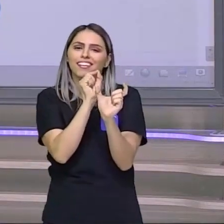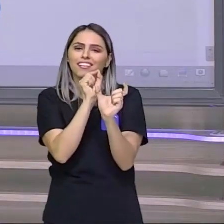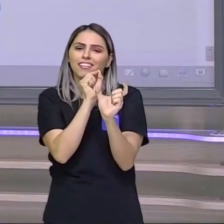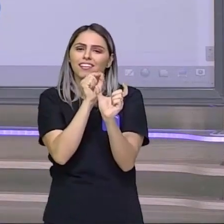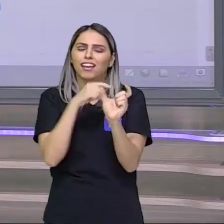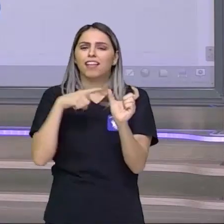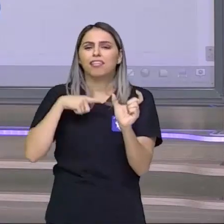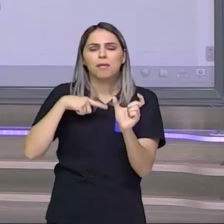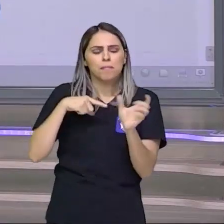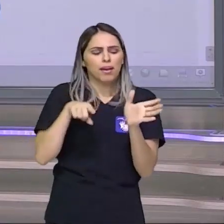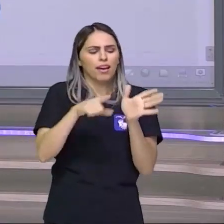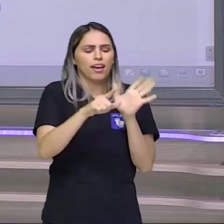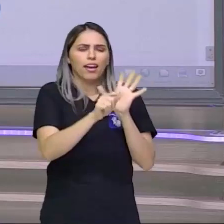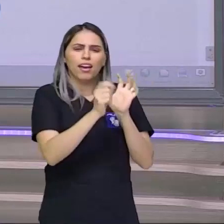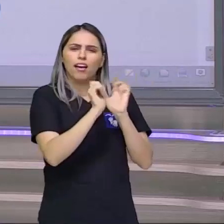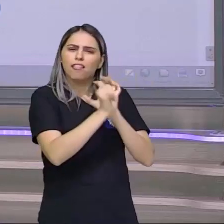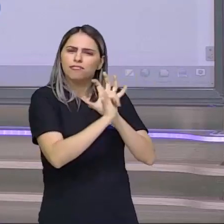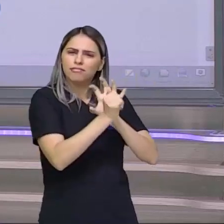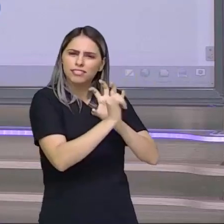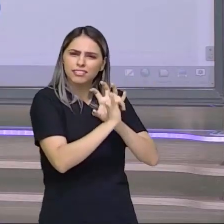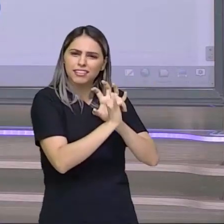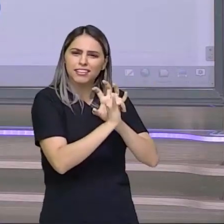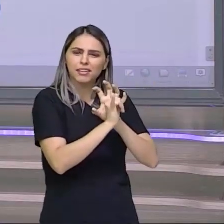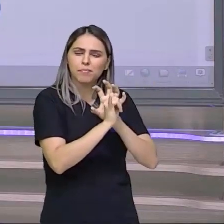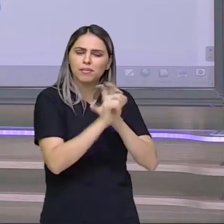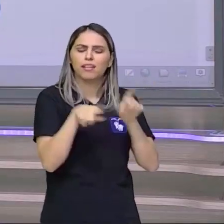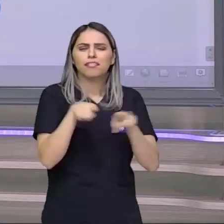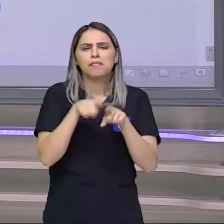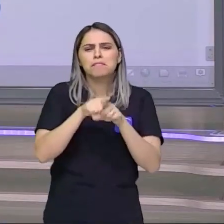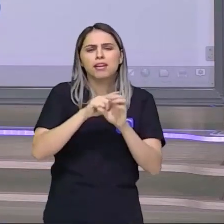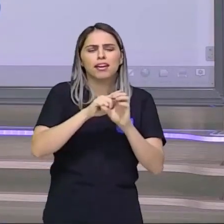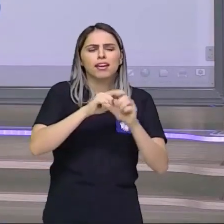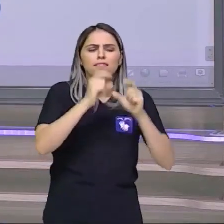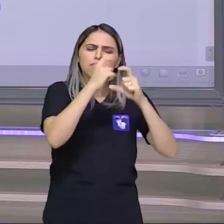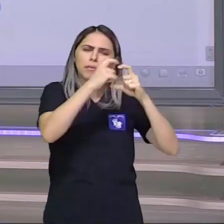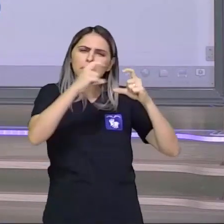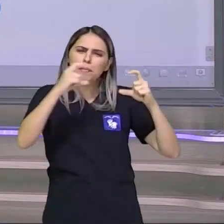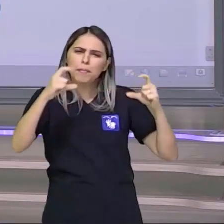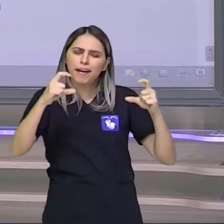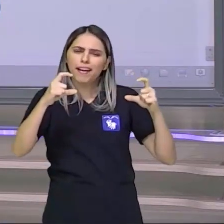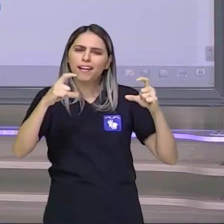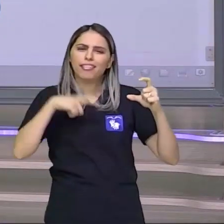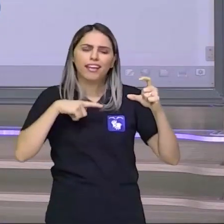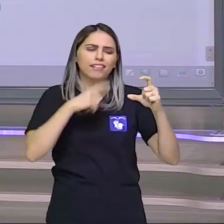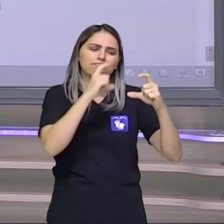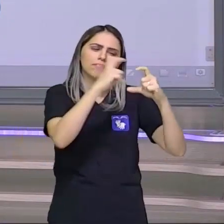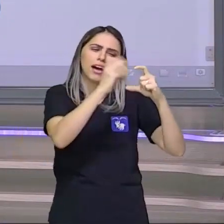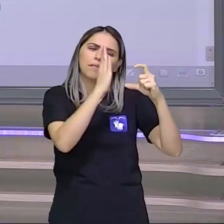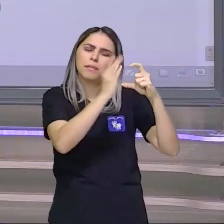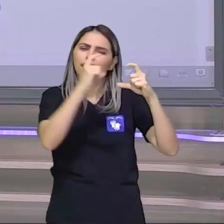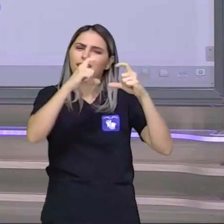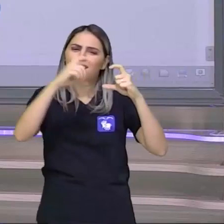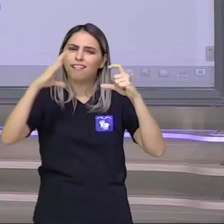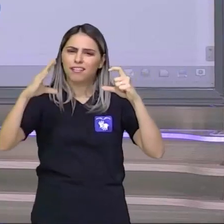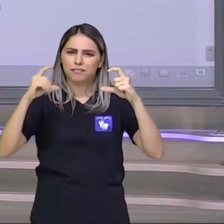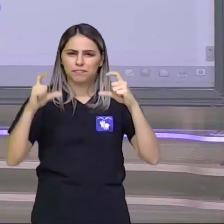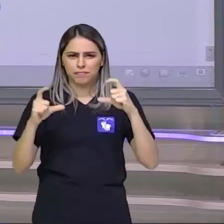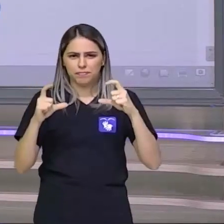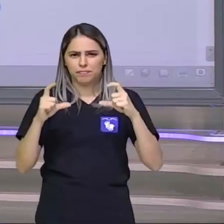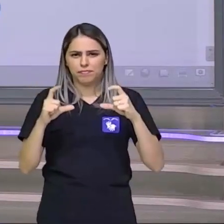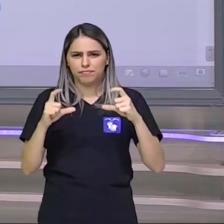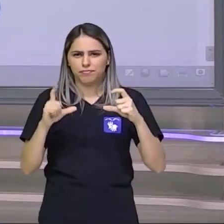fábula, que tem o ensinamento. Nós vimos a tirinha, que elas são separações, que elas gostam de ser separadas,